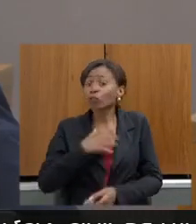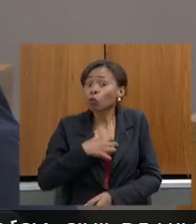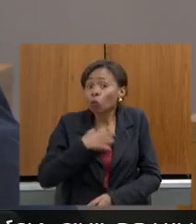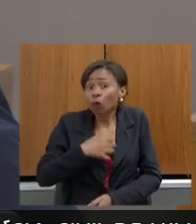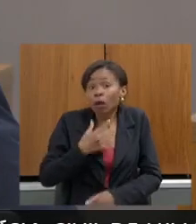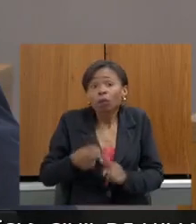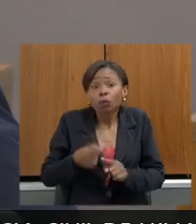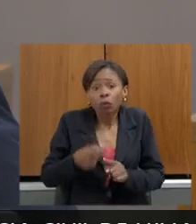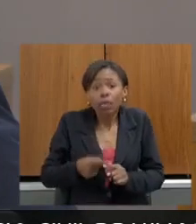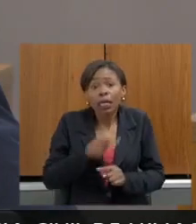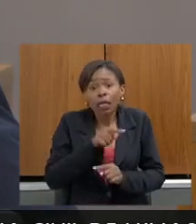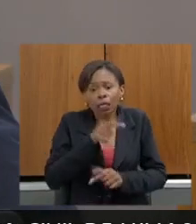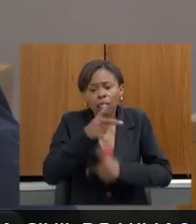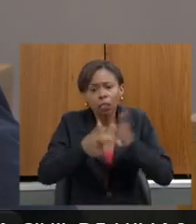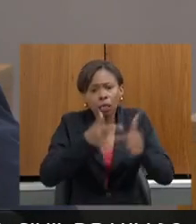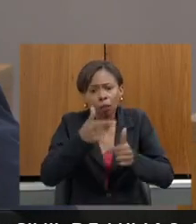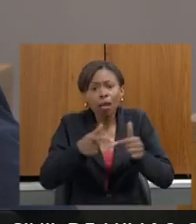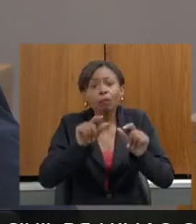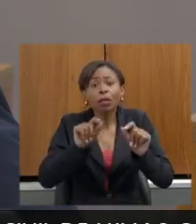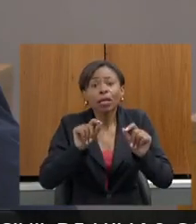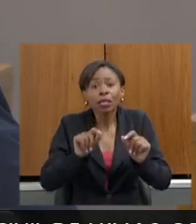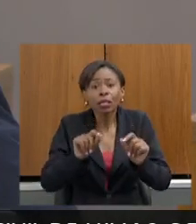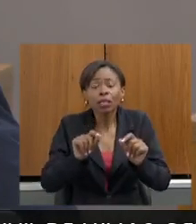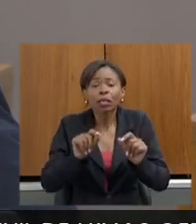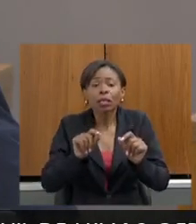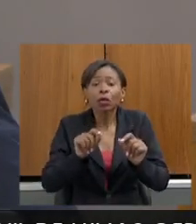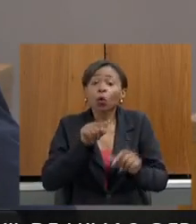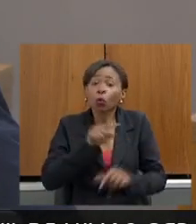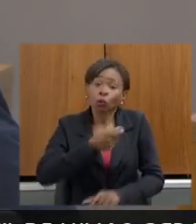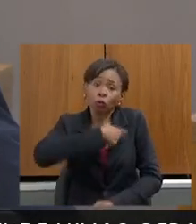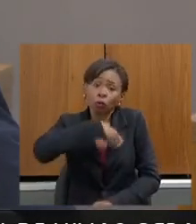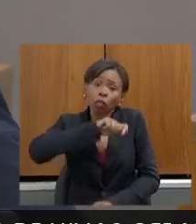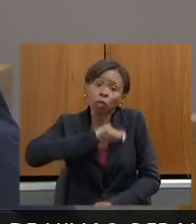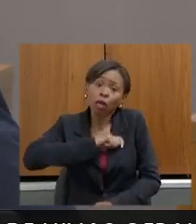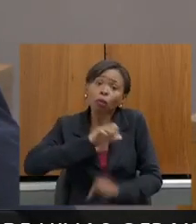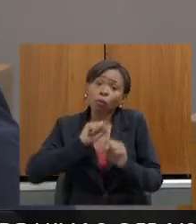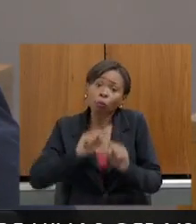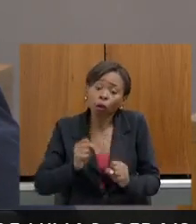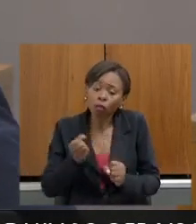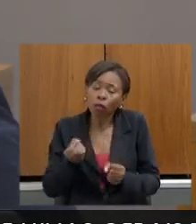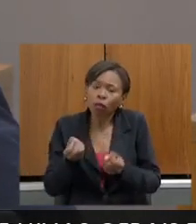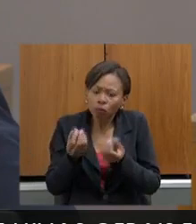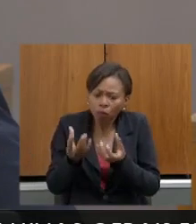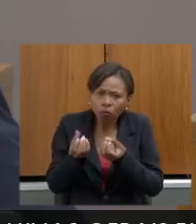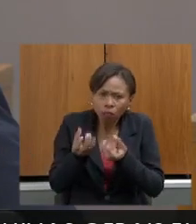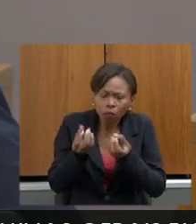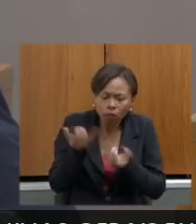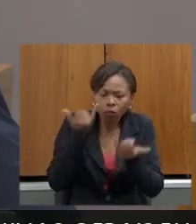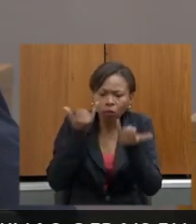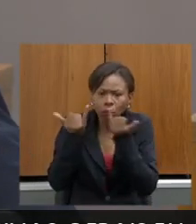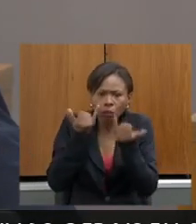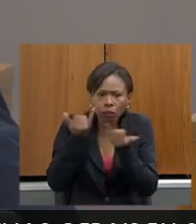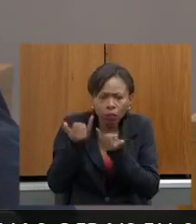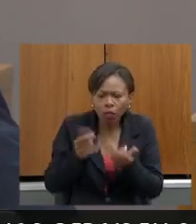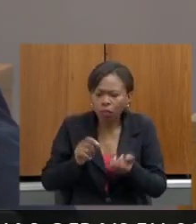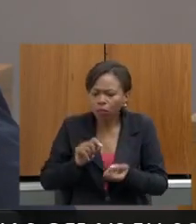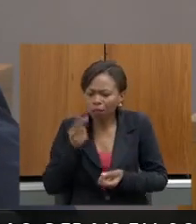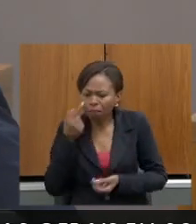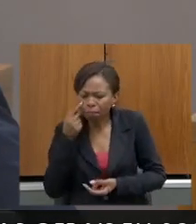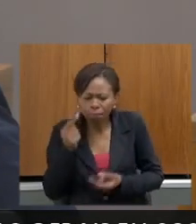trabalham para que o presidente do inquérito o delegado tenha todas as informações para decidir para punir